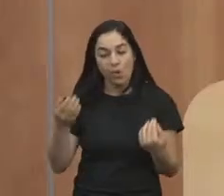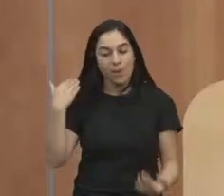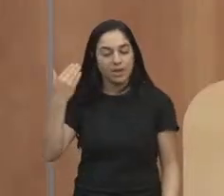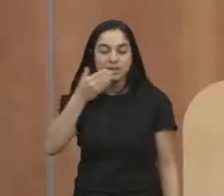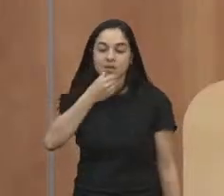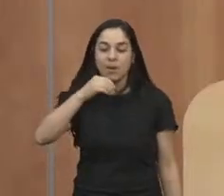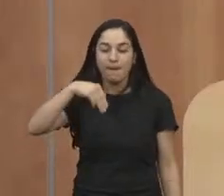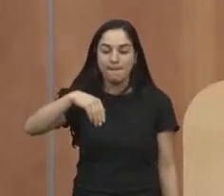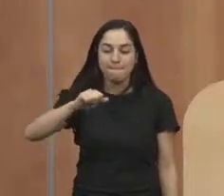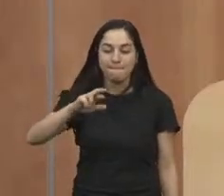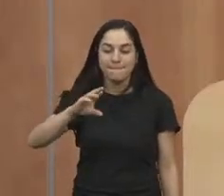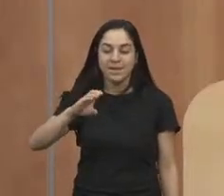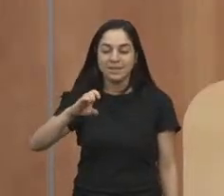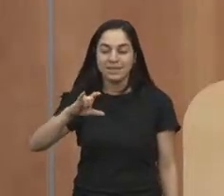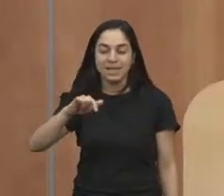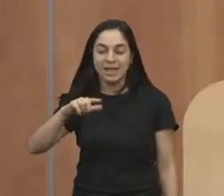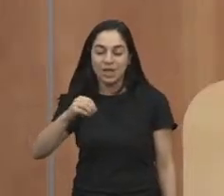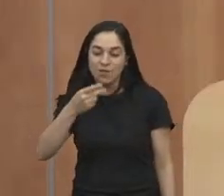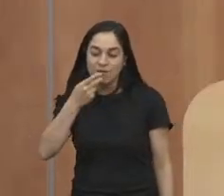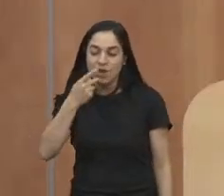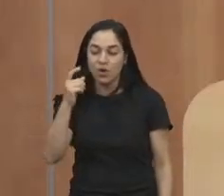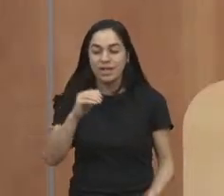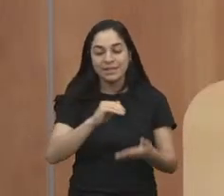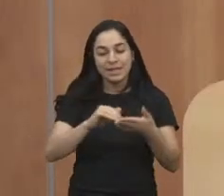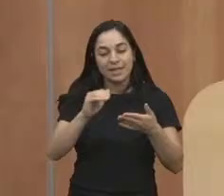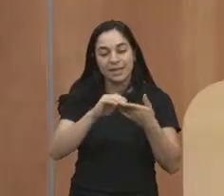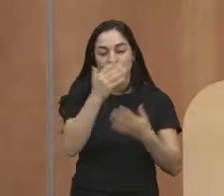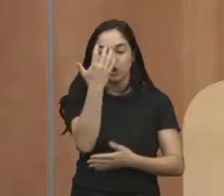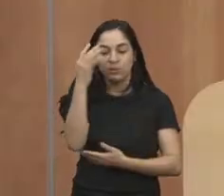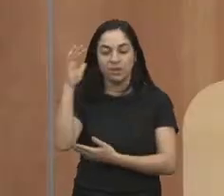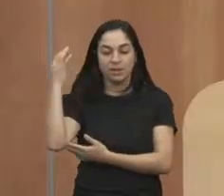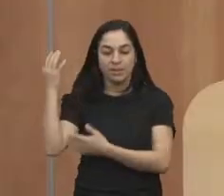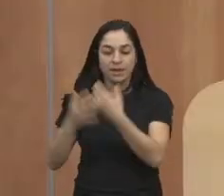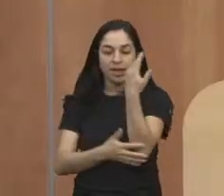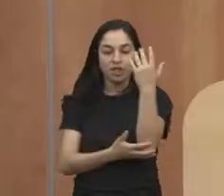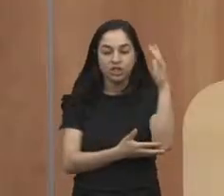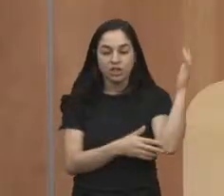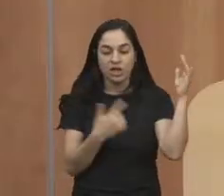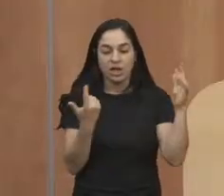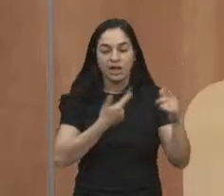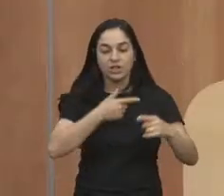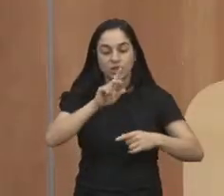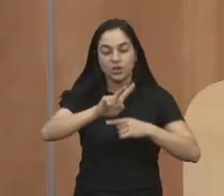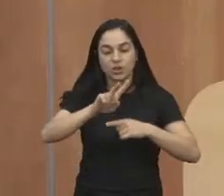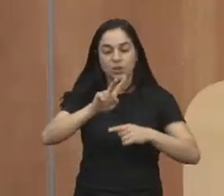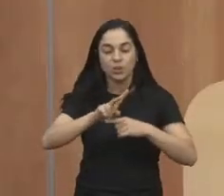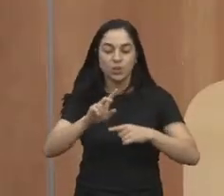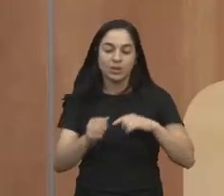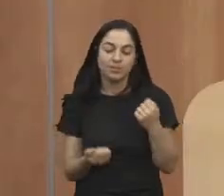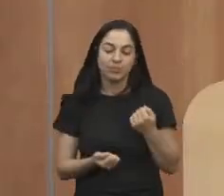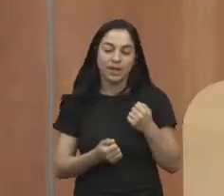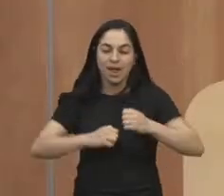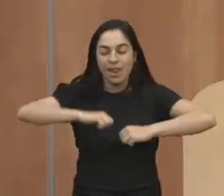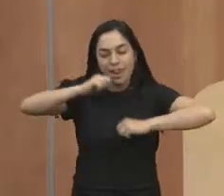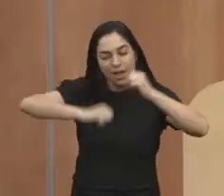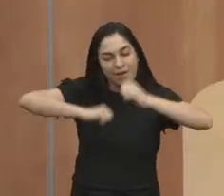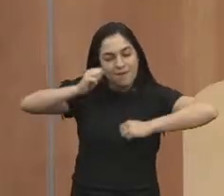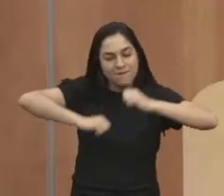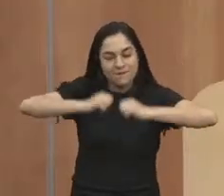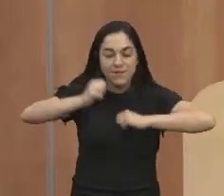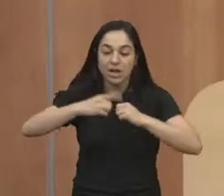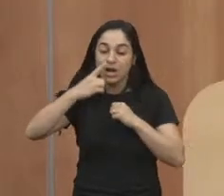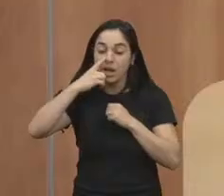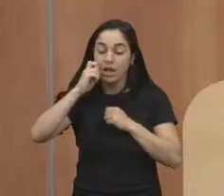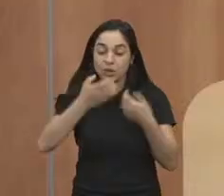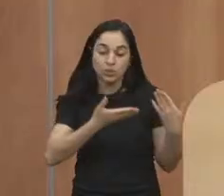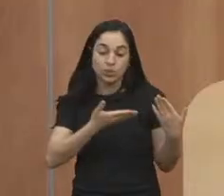disse, na Secretaria de Meio Ambiente a gente fica cuidando então da parte de licenciamento ambiental das indústrias, né? E, consecutivamente, a